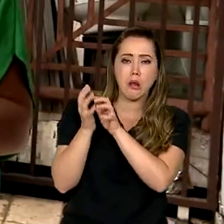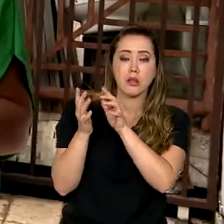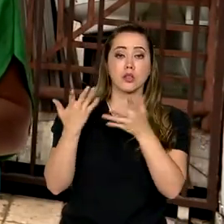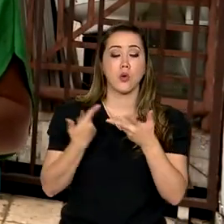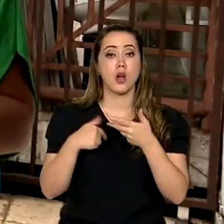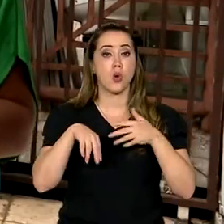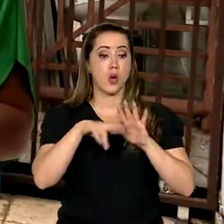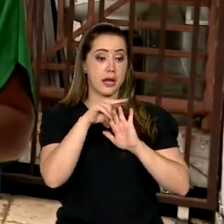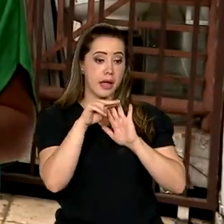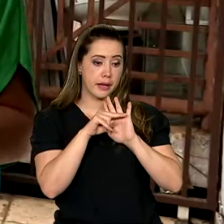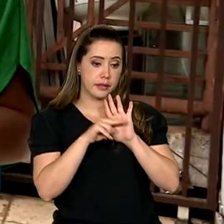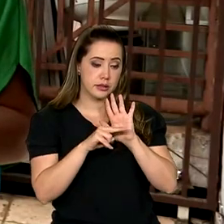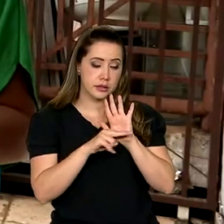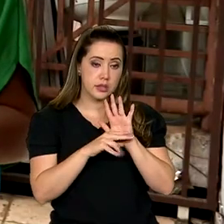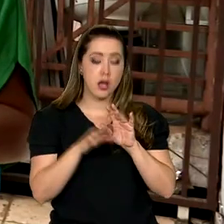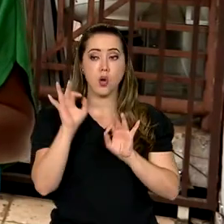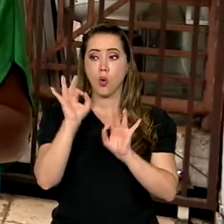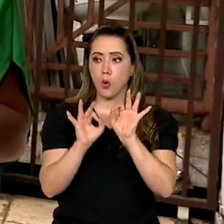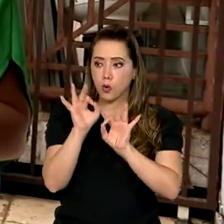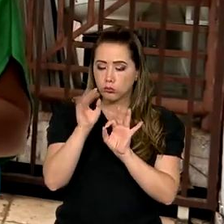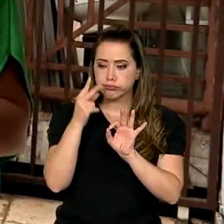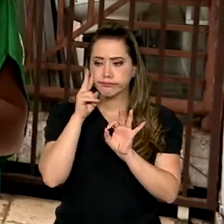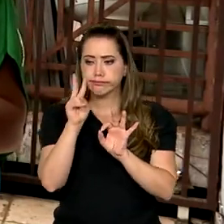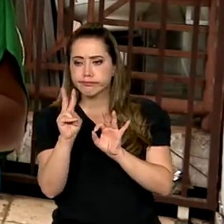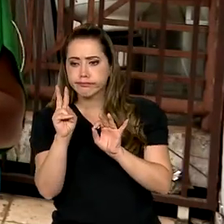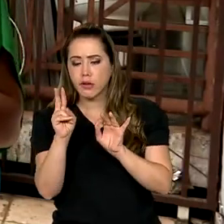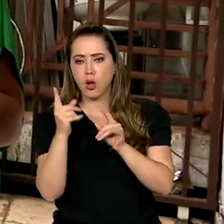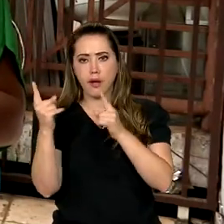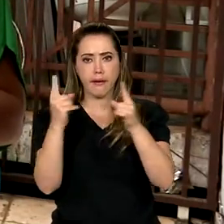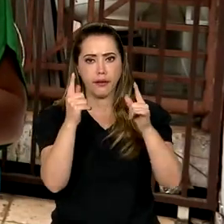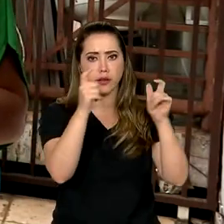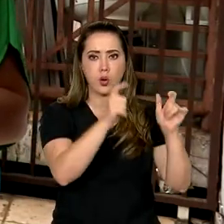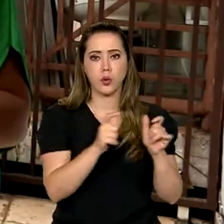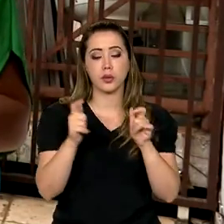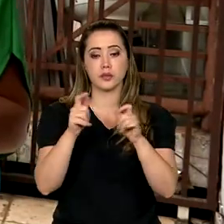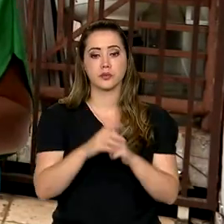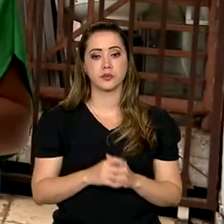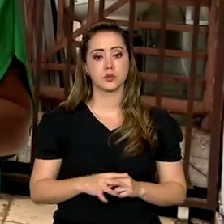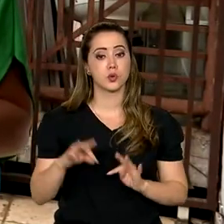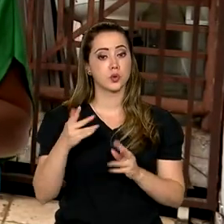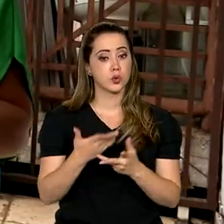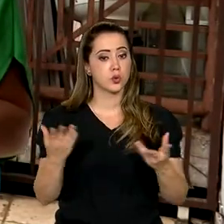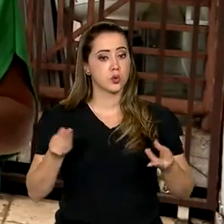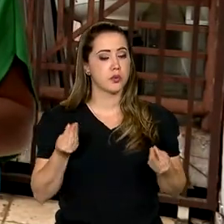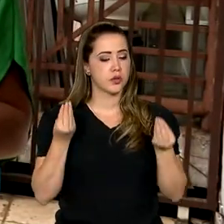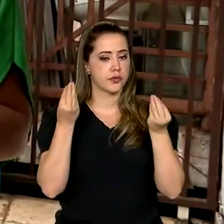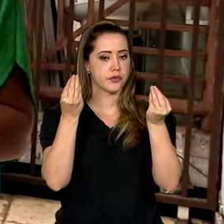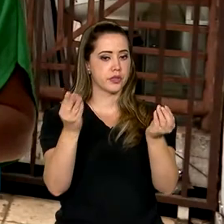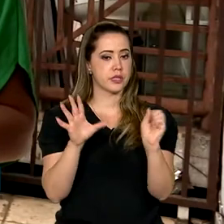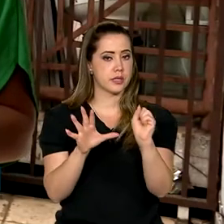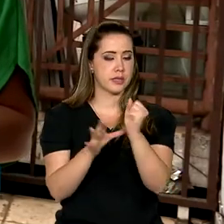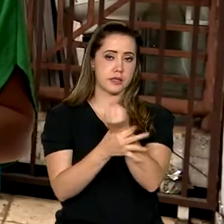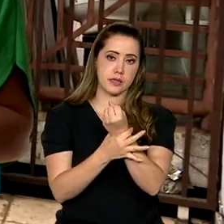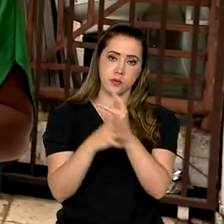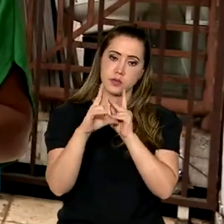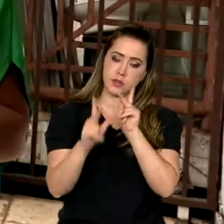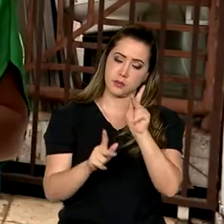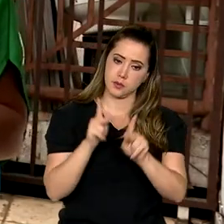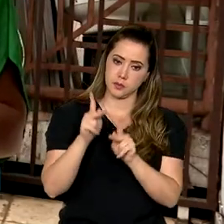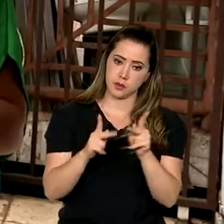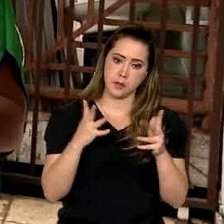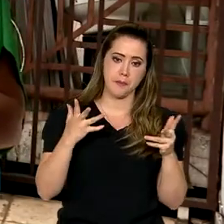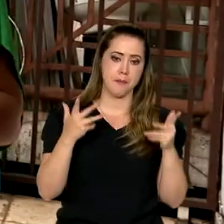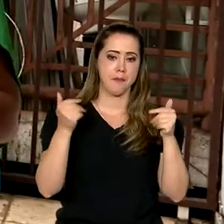dos postes, mapeando e organizando cada instalação. Tudo para oferecer segurança à população